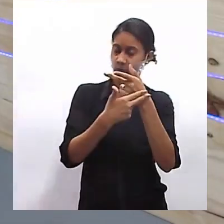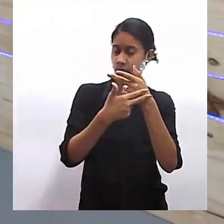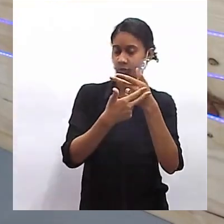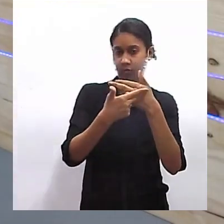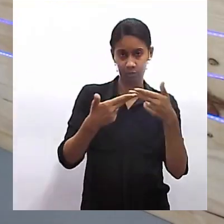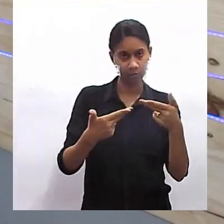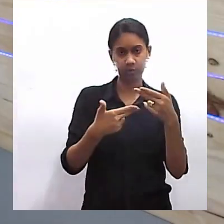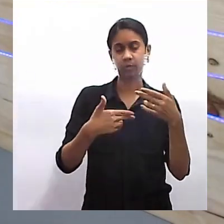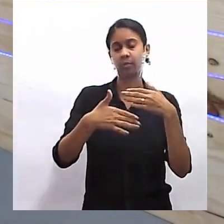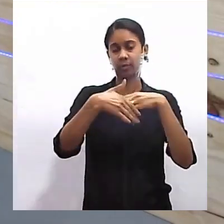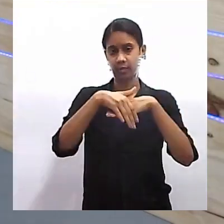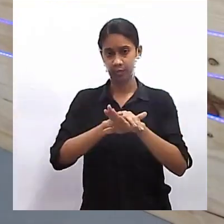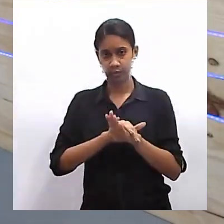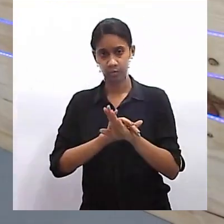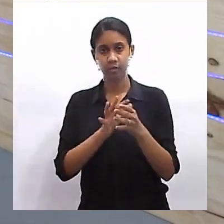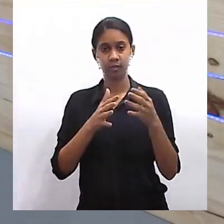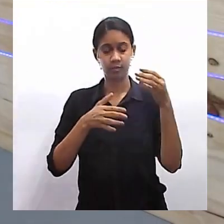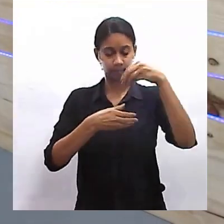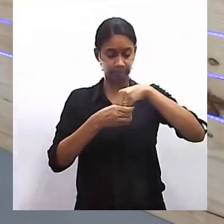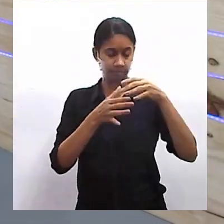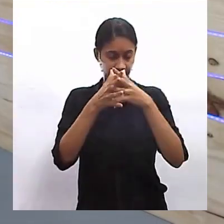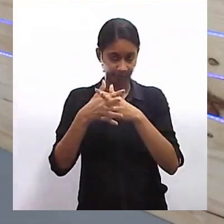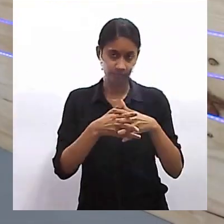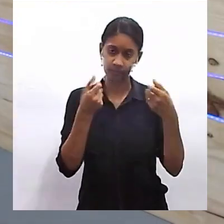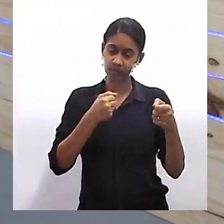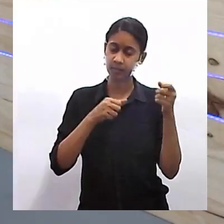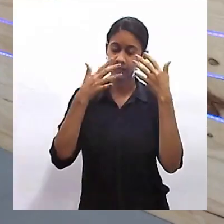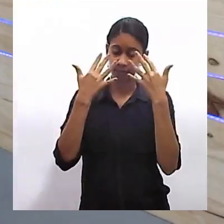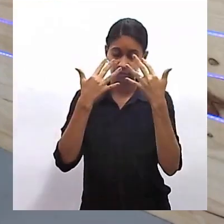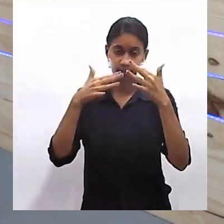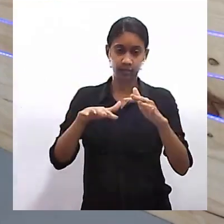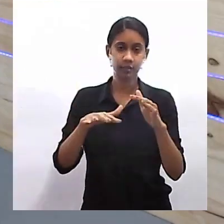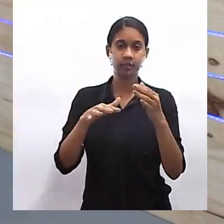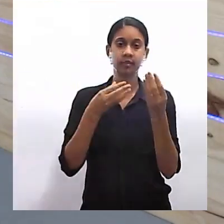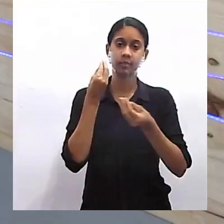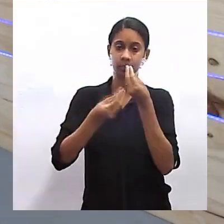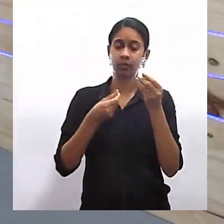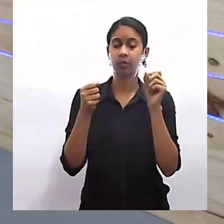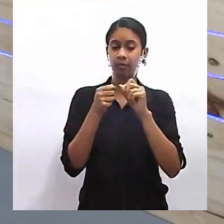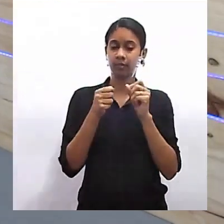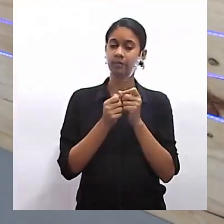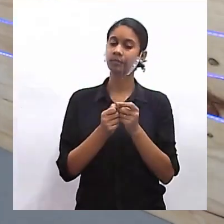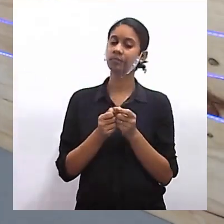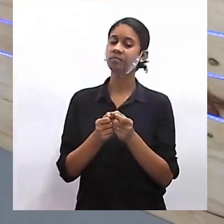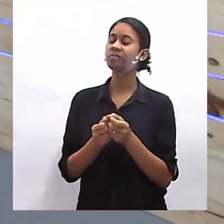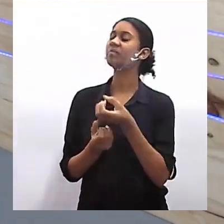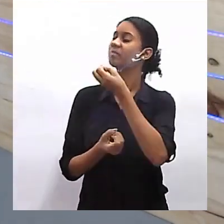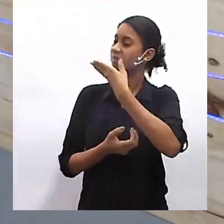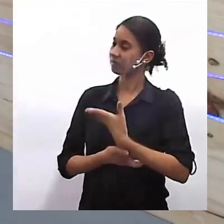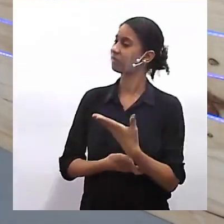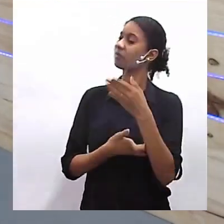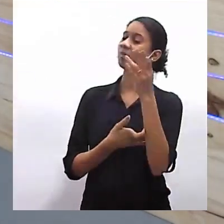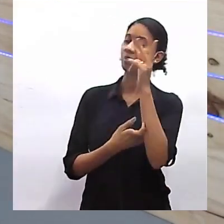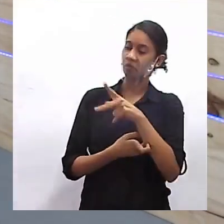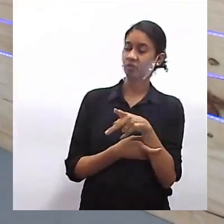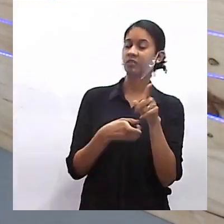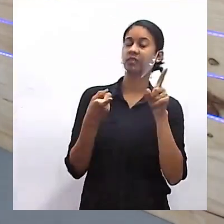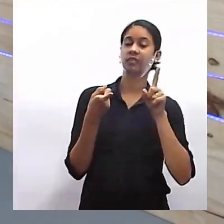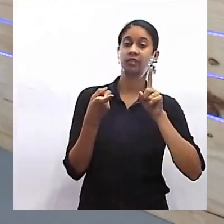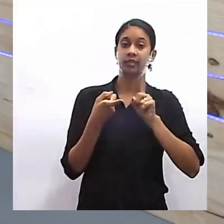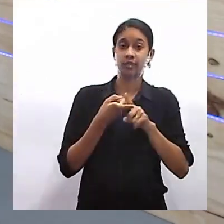especial de que forma está sendo feito esse trabalho. Muito bom, professor Tiago. Falando aqui sobre expedição